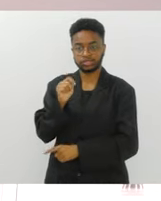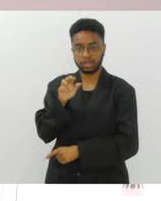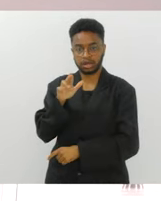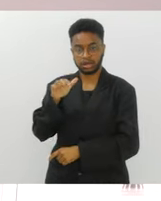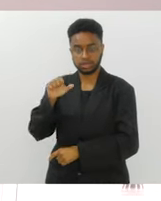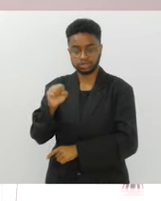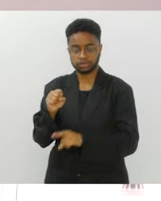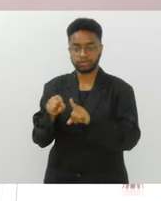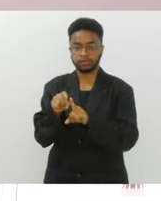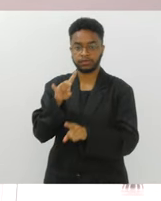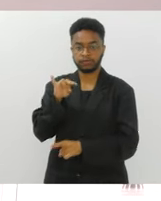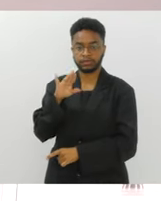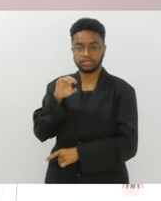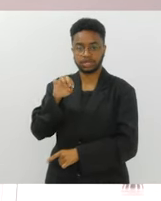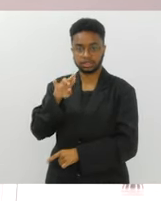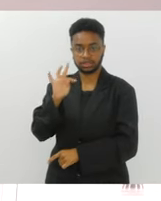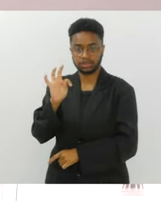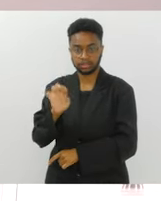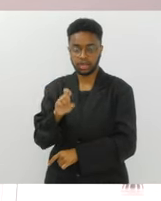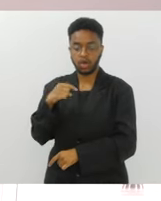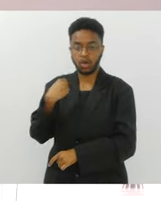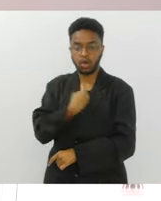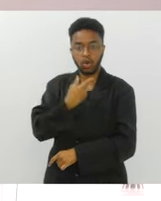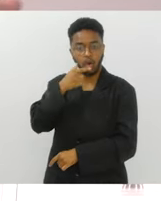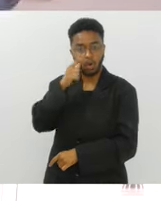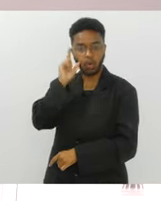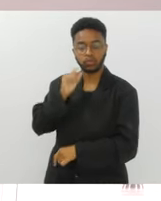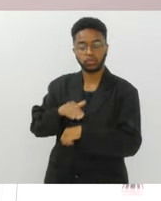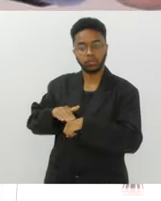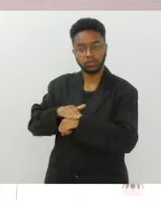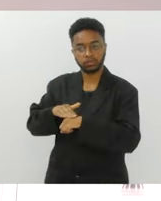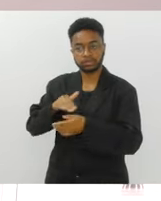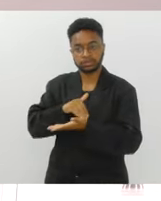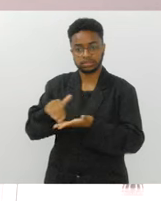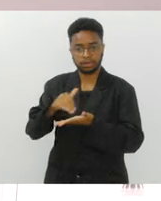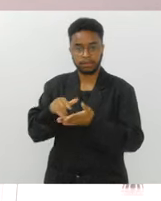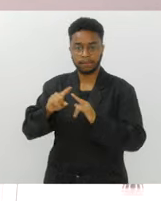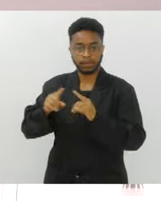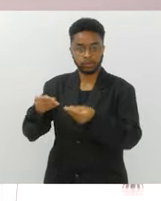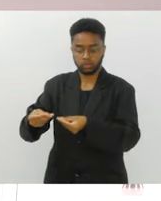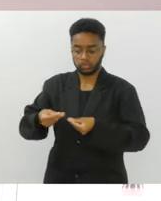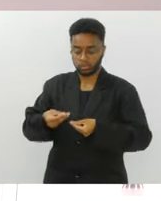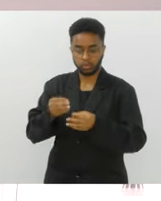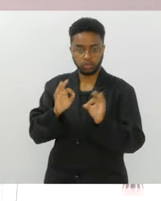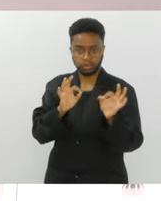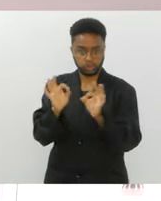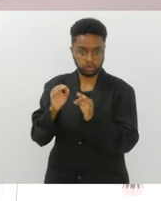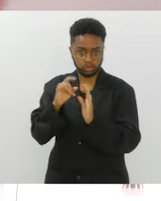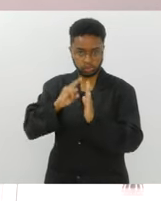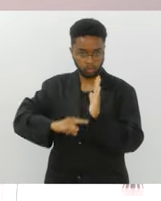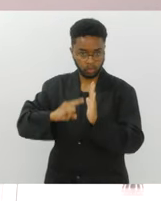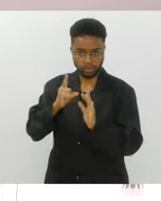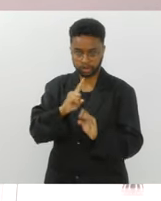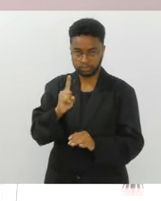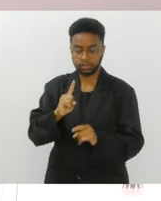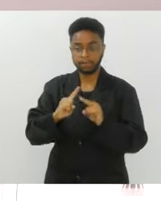ontem com o secretário Washington Reis, que não nos passou esse documento, nos